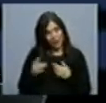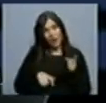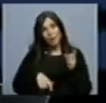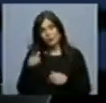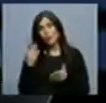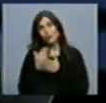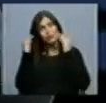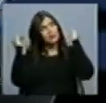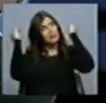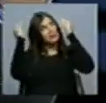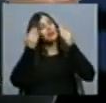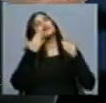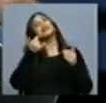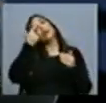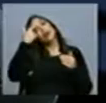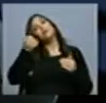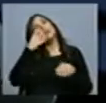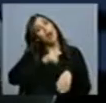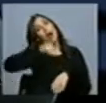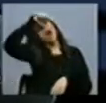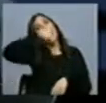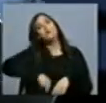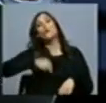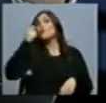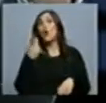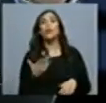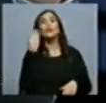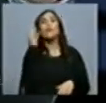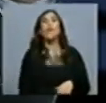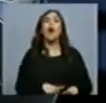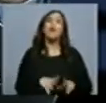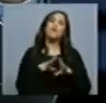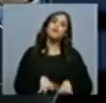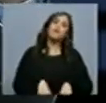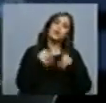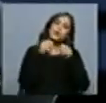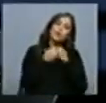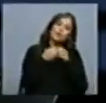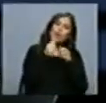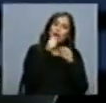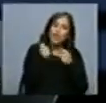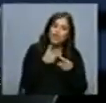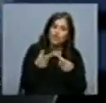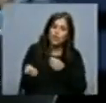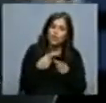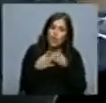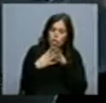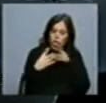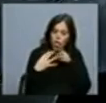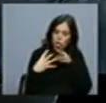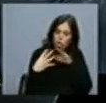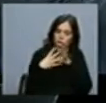tentar perceber praticamente em tempo real como é que evolui um enxame globular, um enxame de estrelas, aliás, que estava junto e que depois, ao longo do